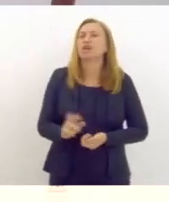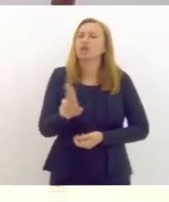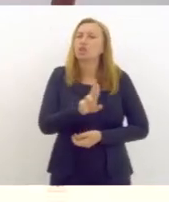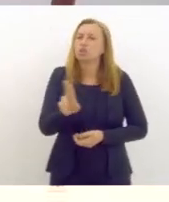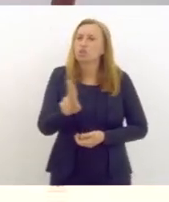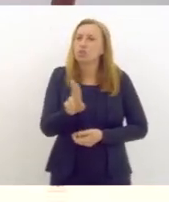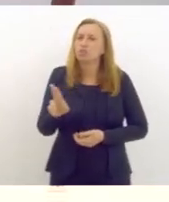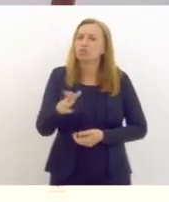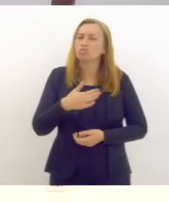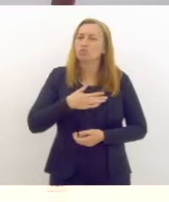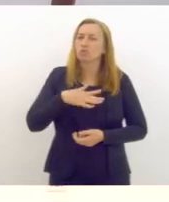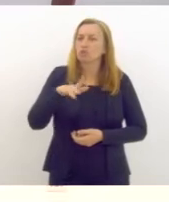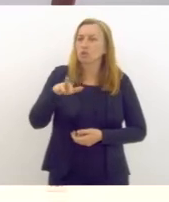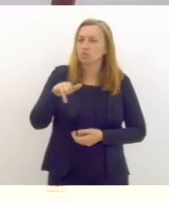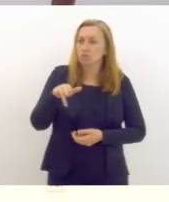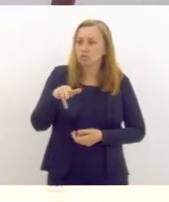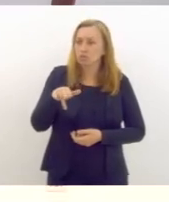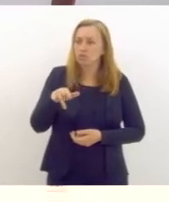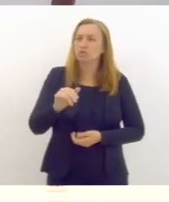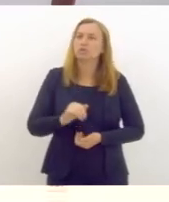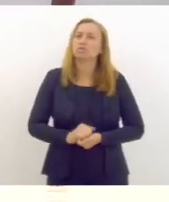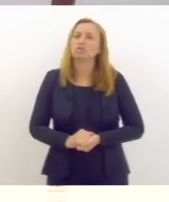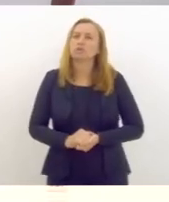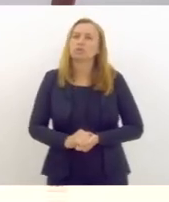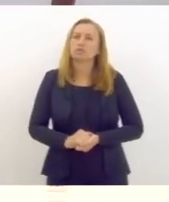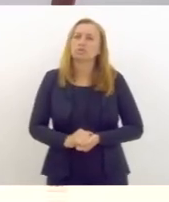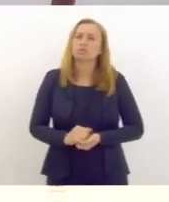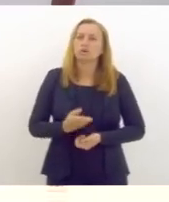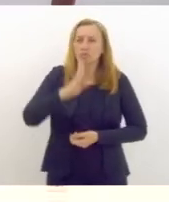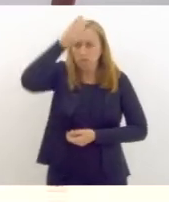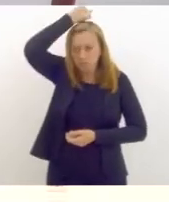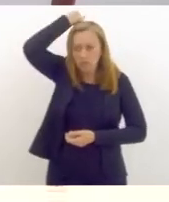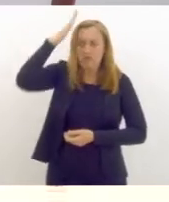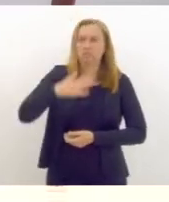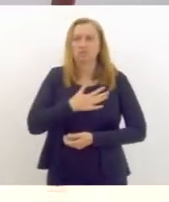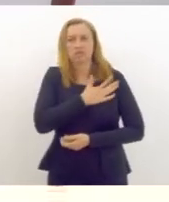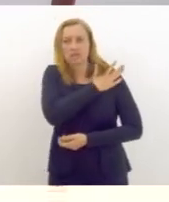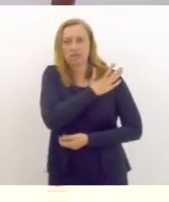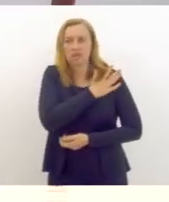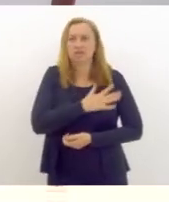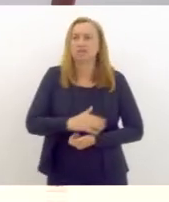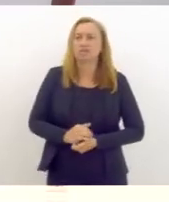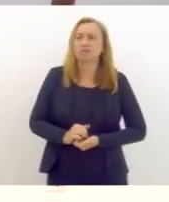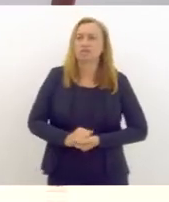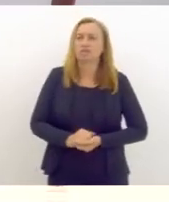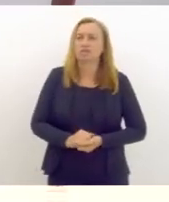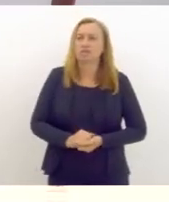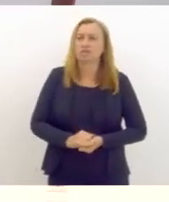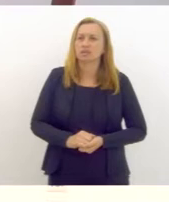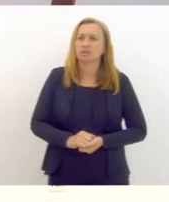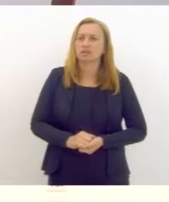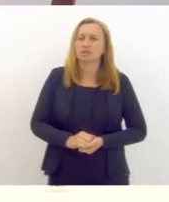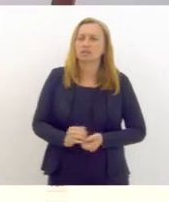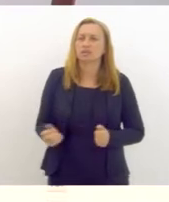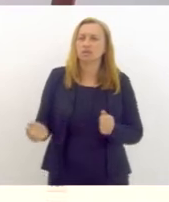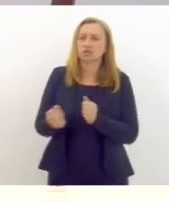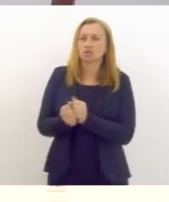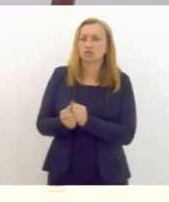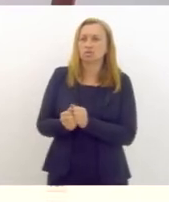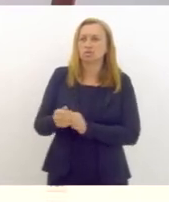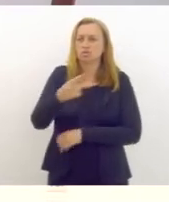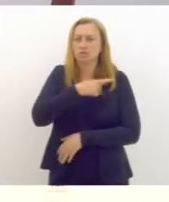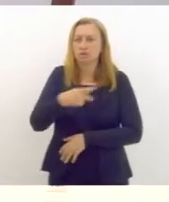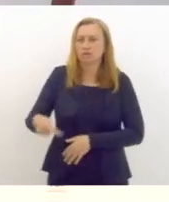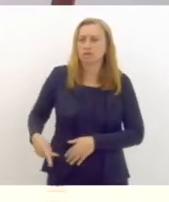nome do meu irmão Ronald Generoso Bombeiro Militar que esteve ao lado do nosso Presidente